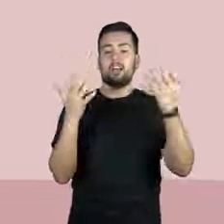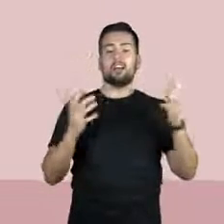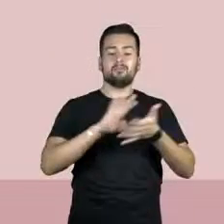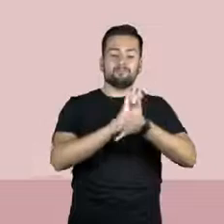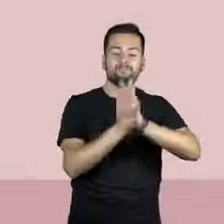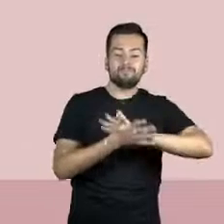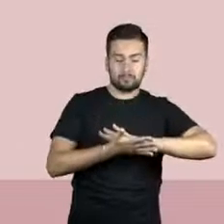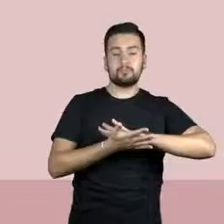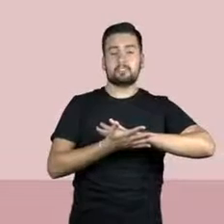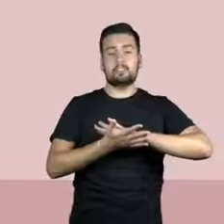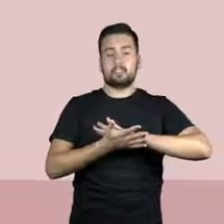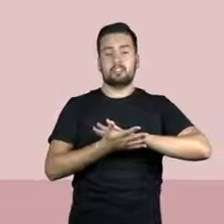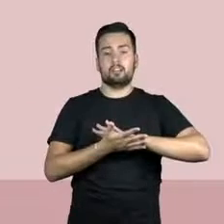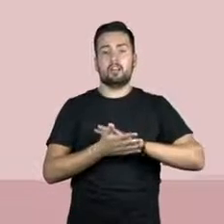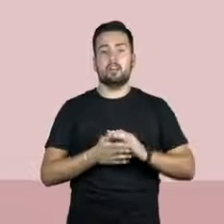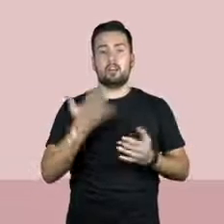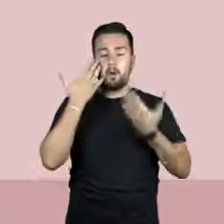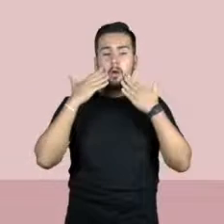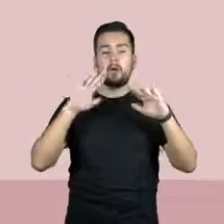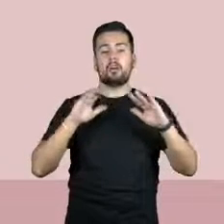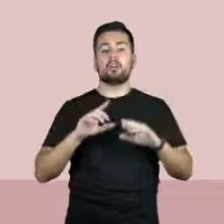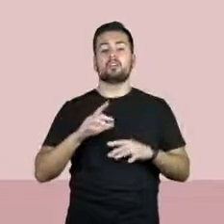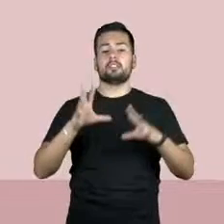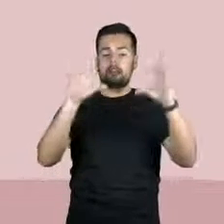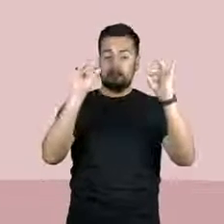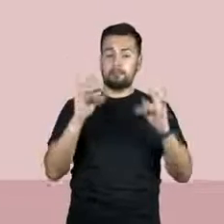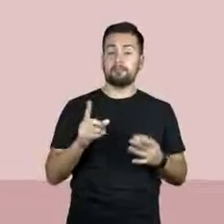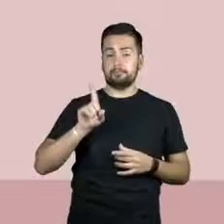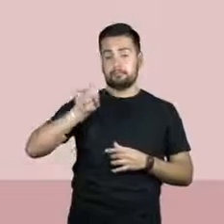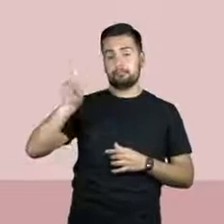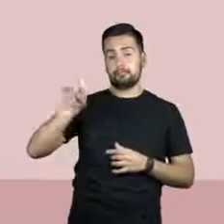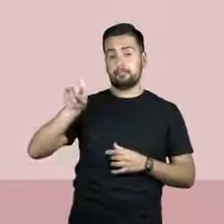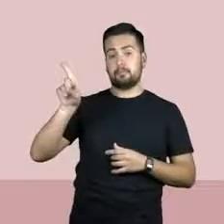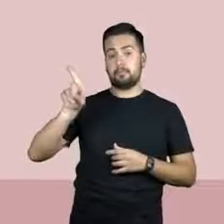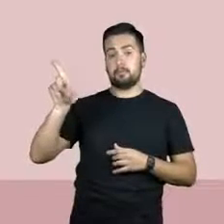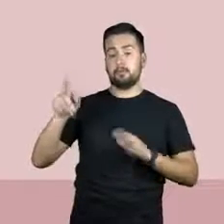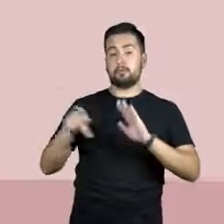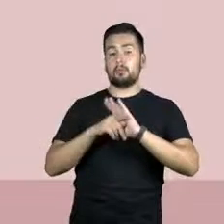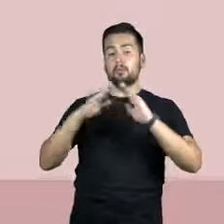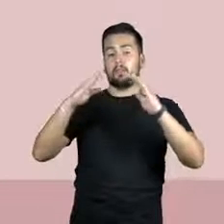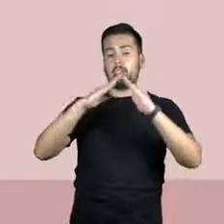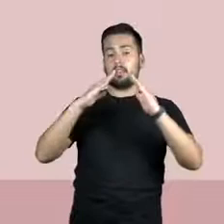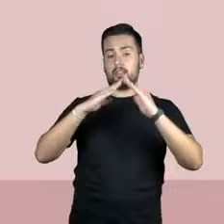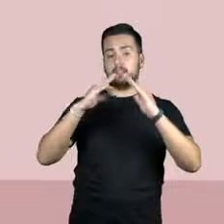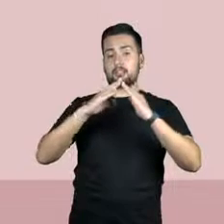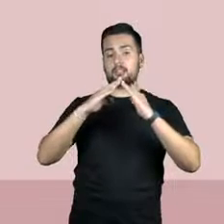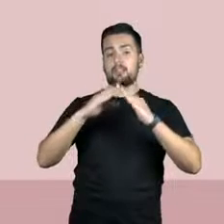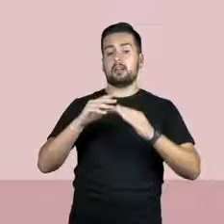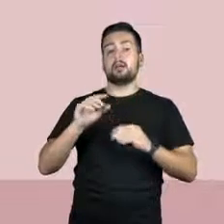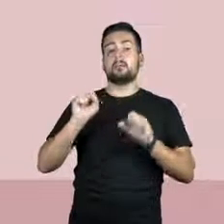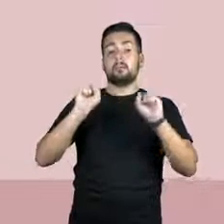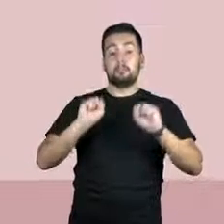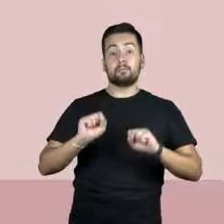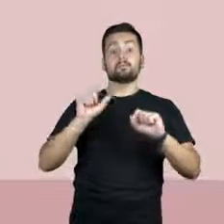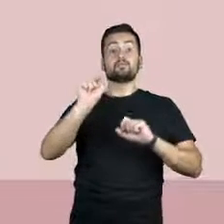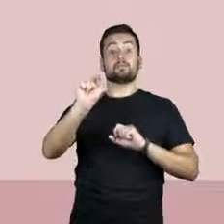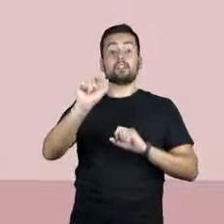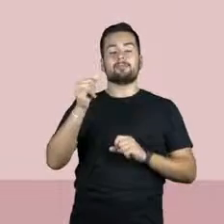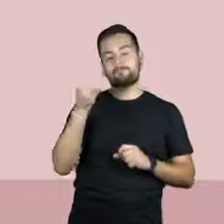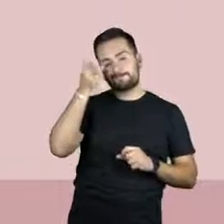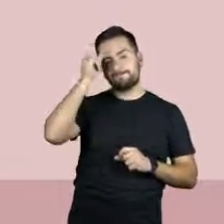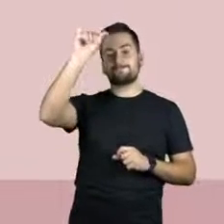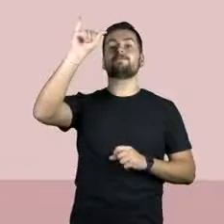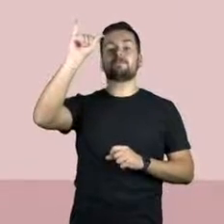caso desse caso em específico, tá? Desse casarão, poderia ser previsto, né? Isso aqui foi um caso que